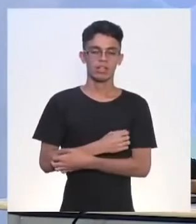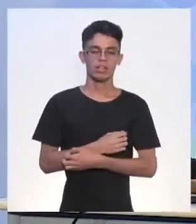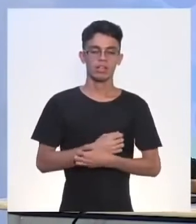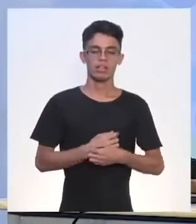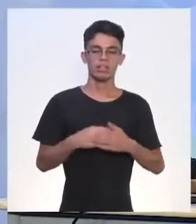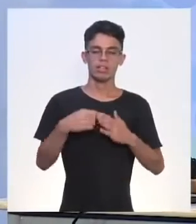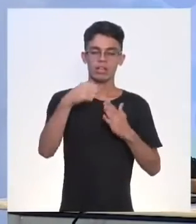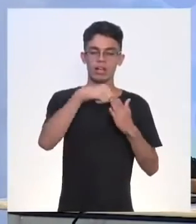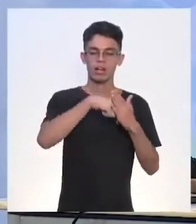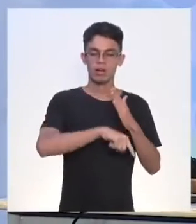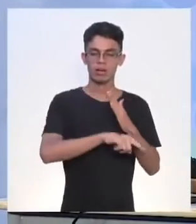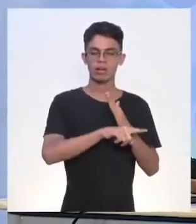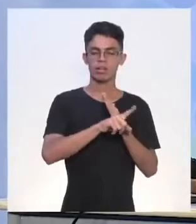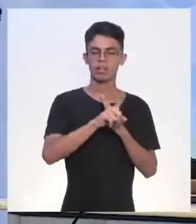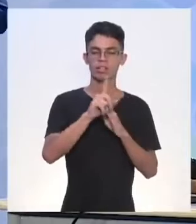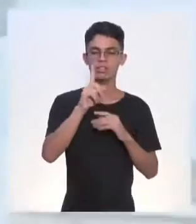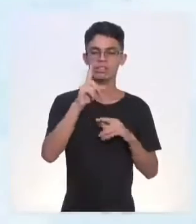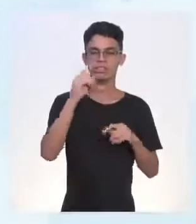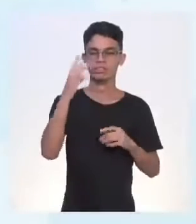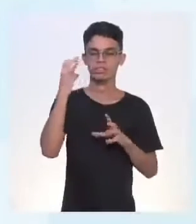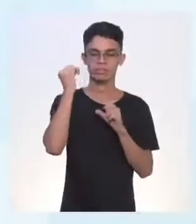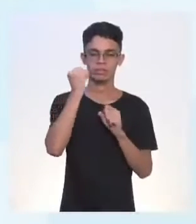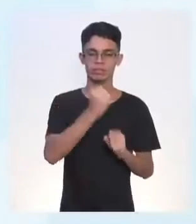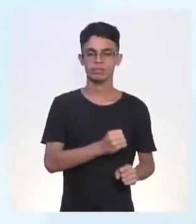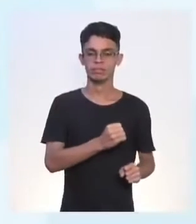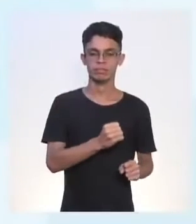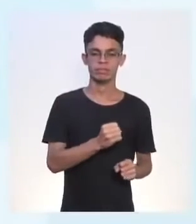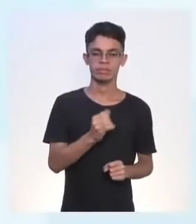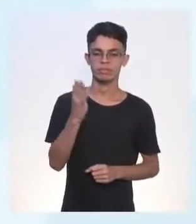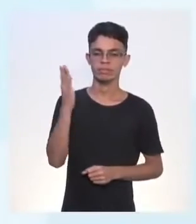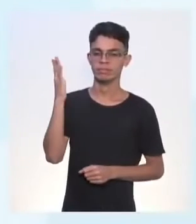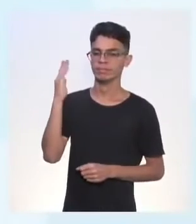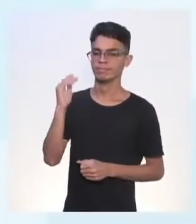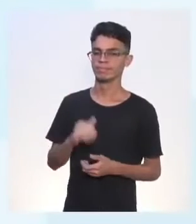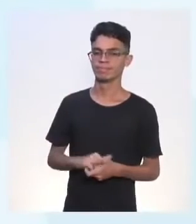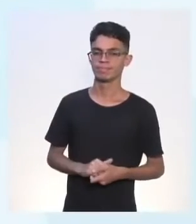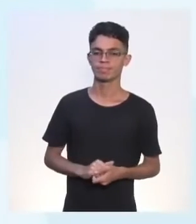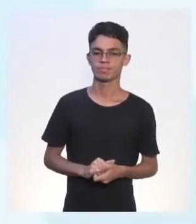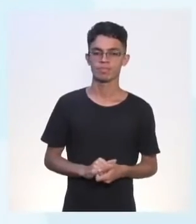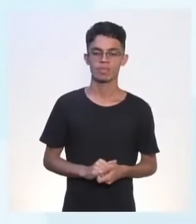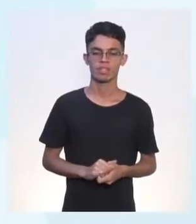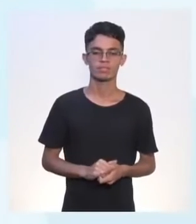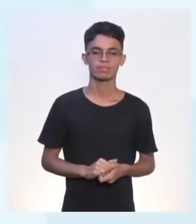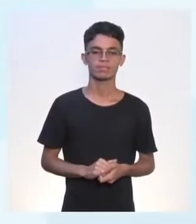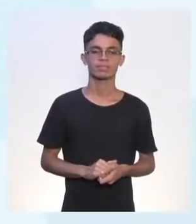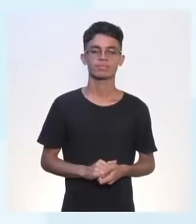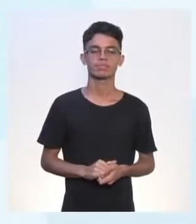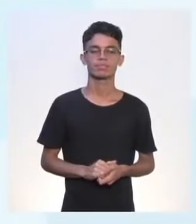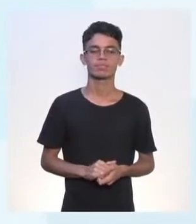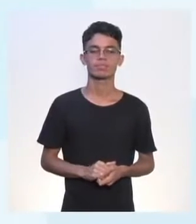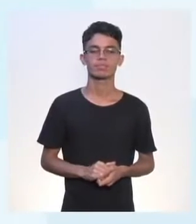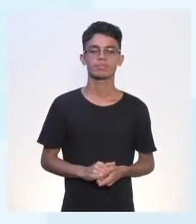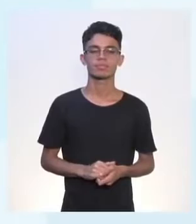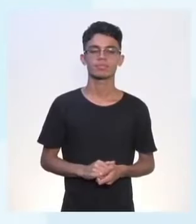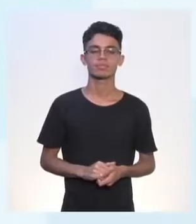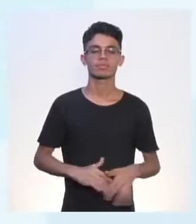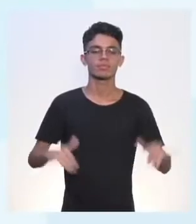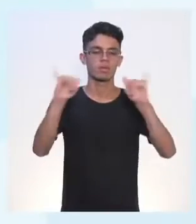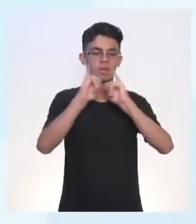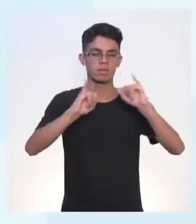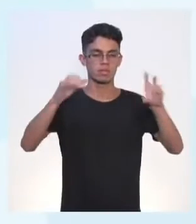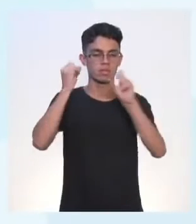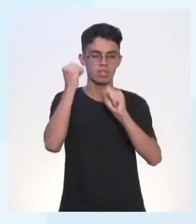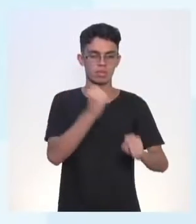aprofundar os elementos aí da República na tela. A proclamação da República